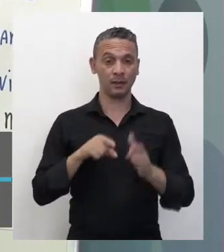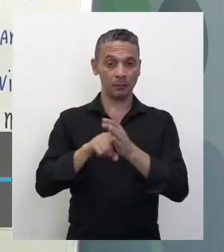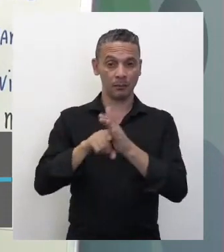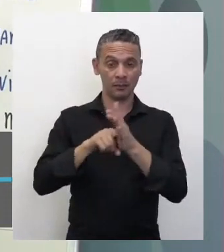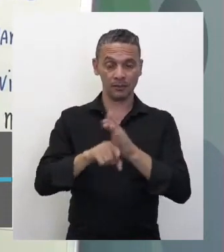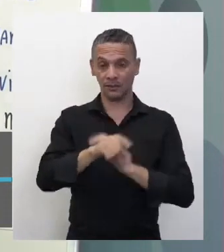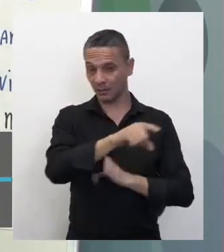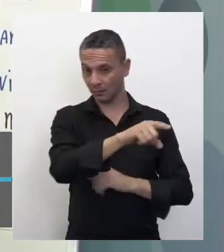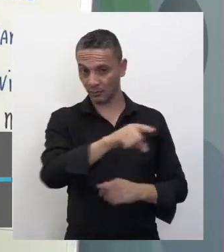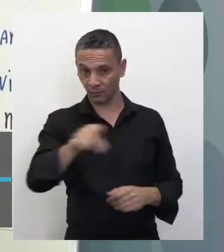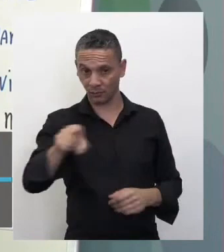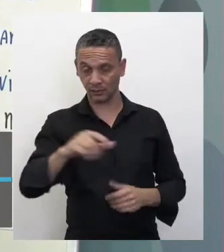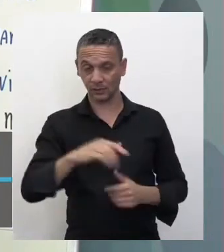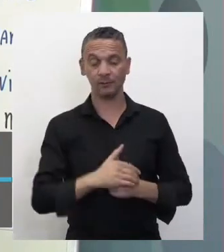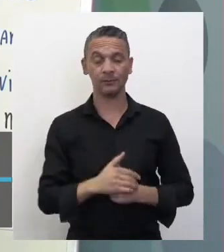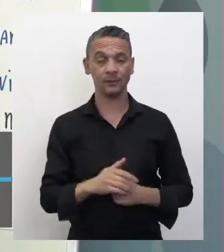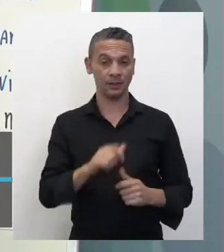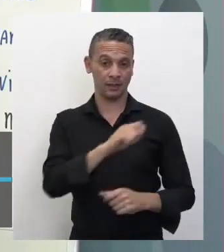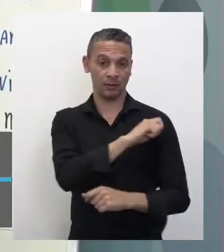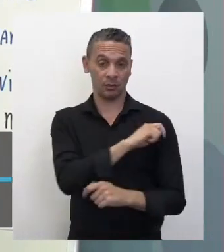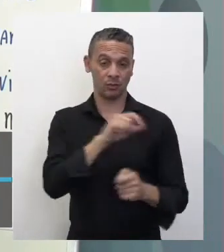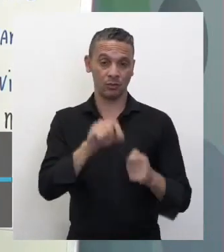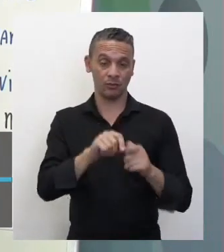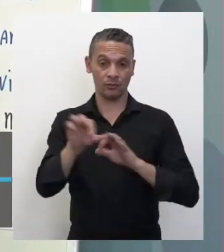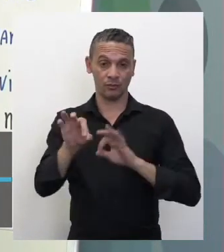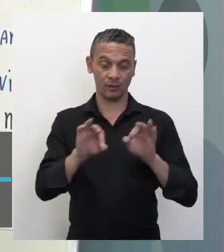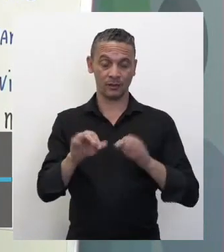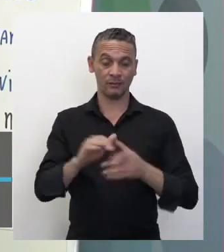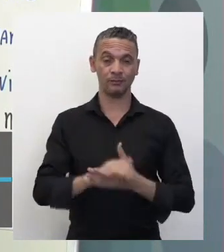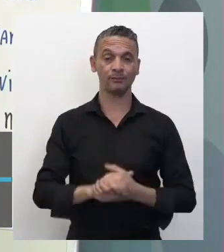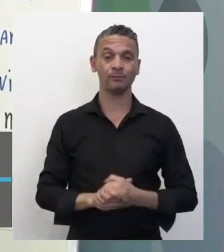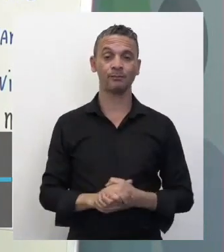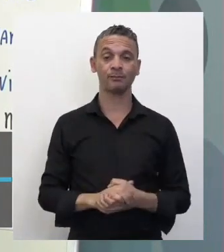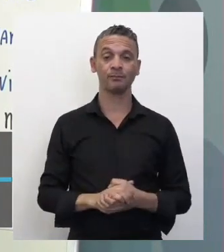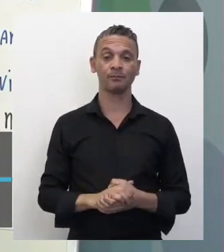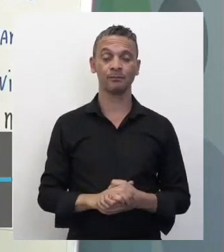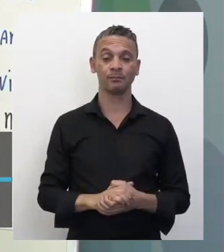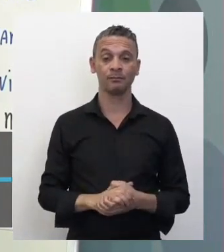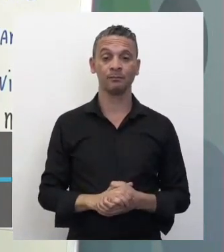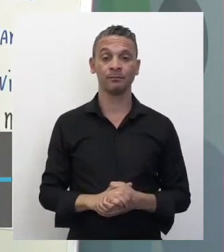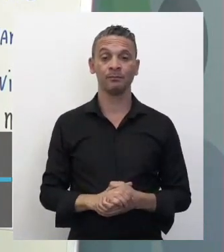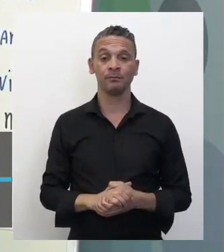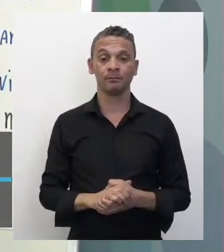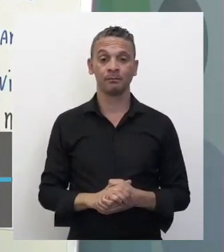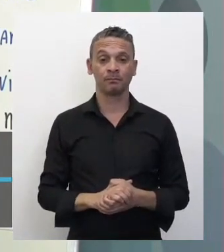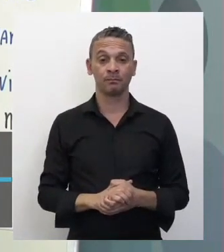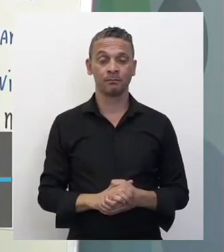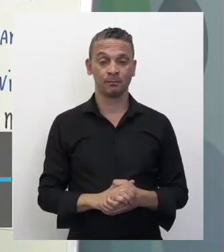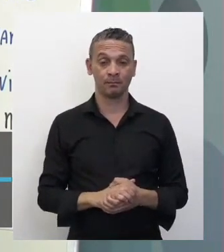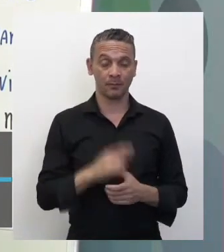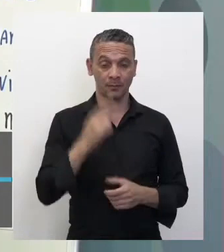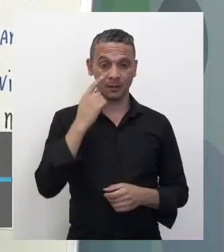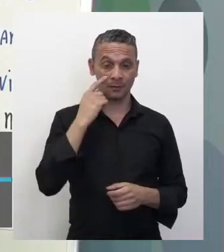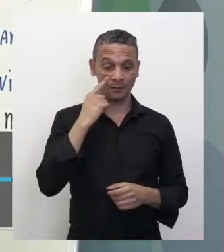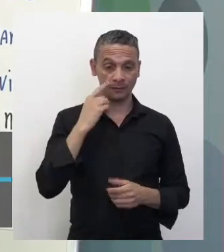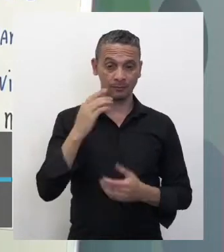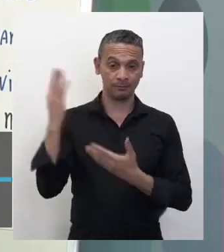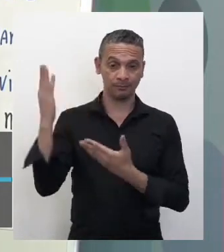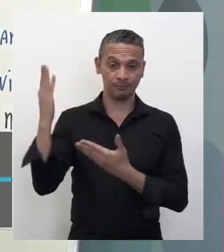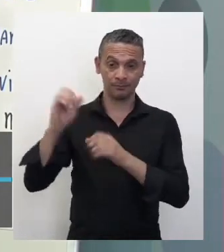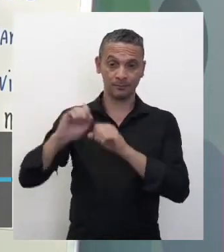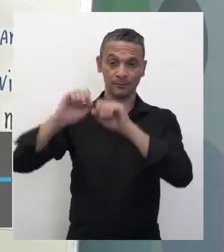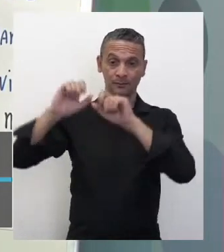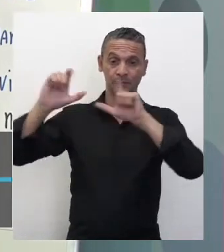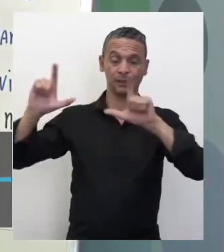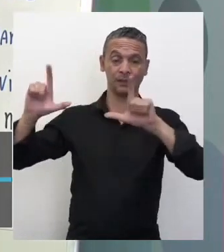que vocês vão fazer para a aula de hoje, né? Que está aí na tela agora com o